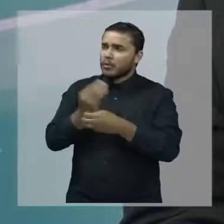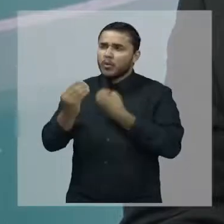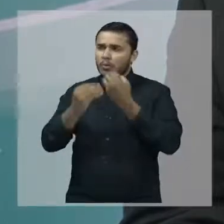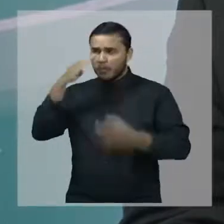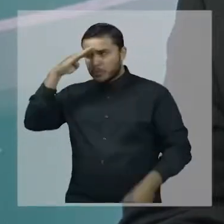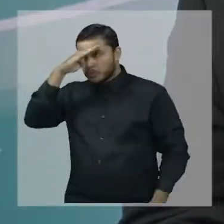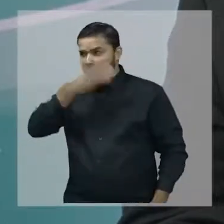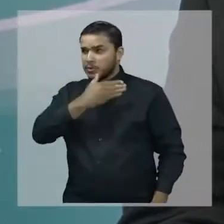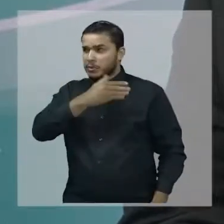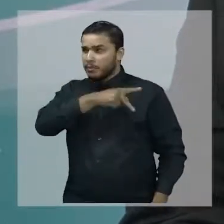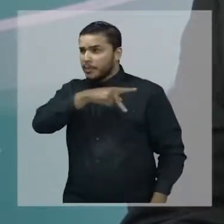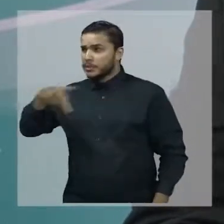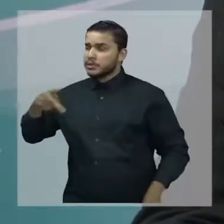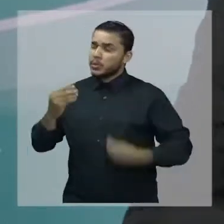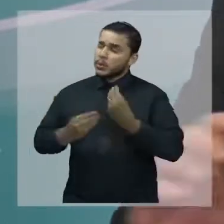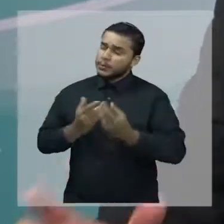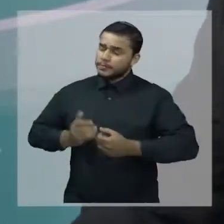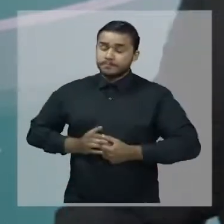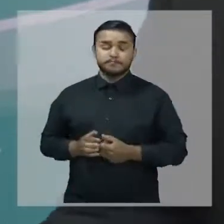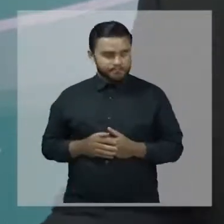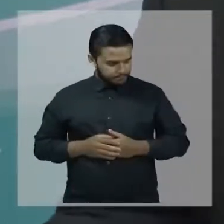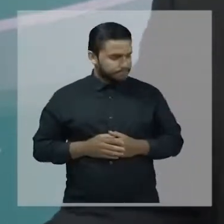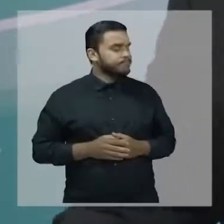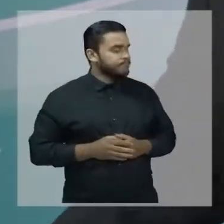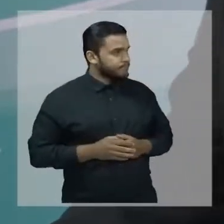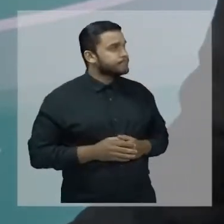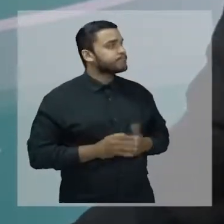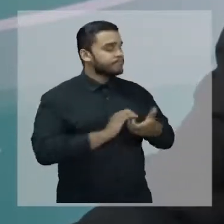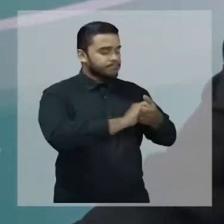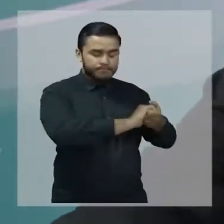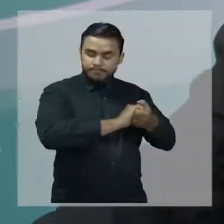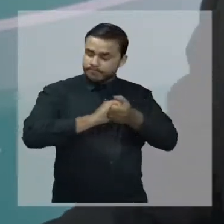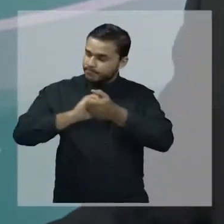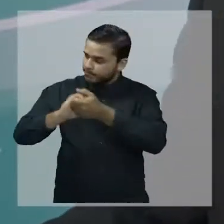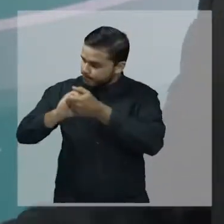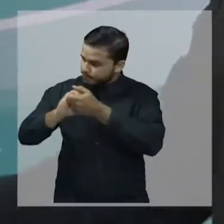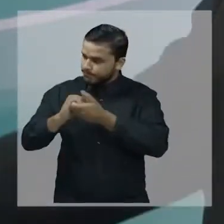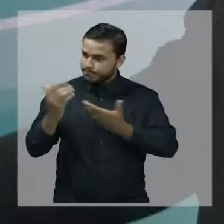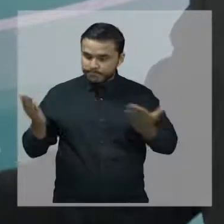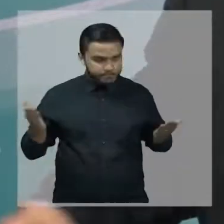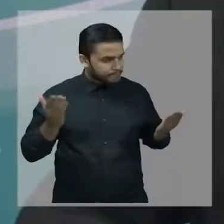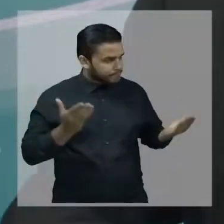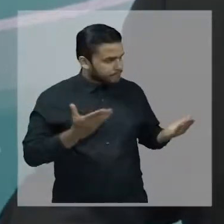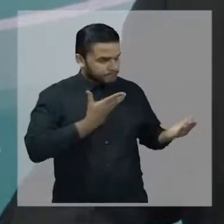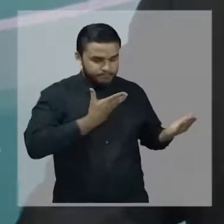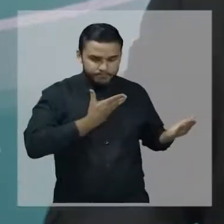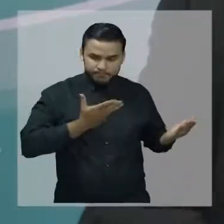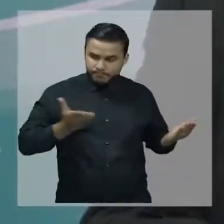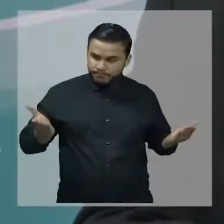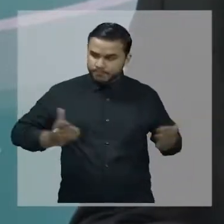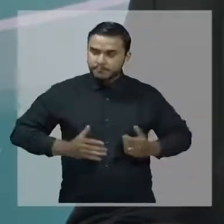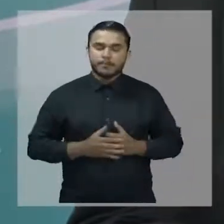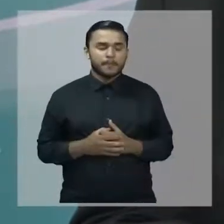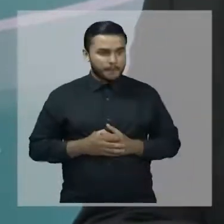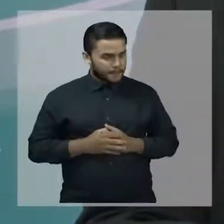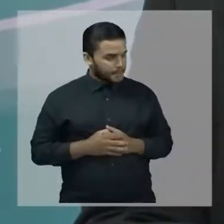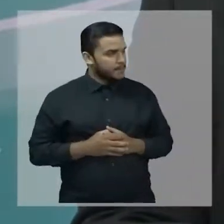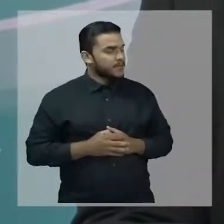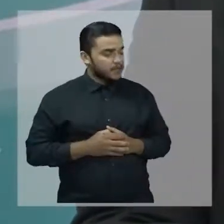que aí está? Cumprimento a todos, principalmente os amigos da bancada, meu prezado Maia, meu prezado